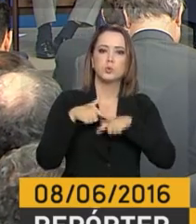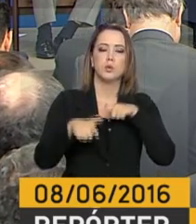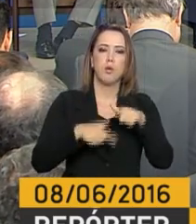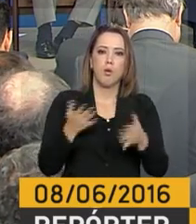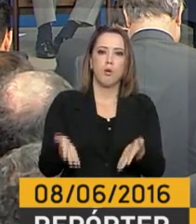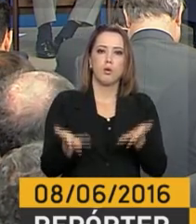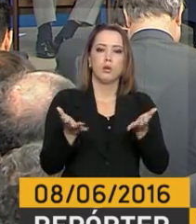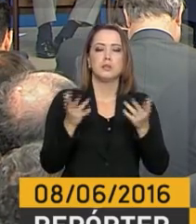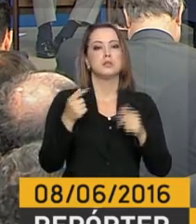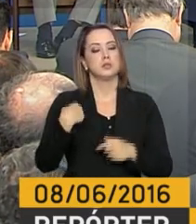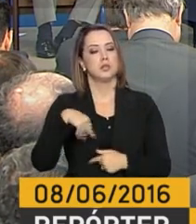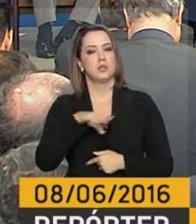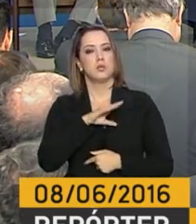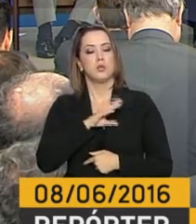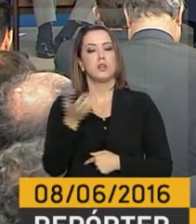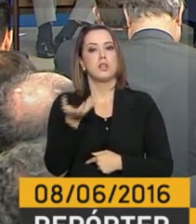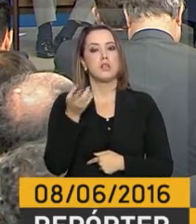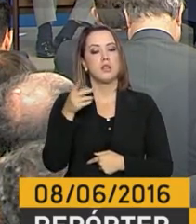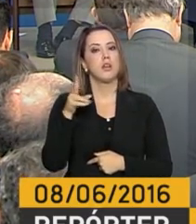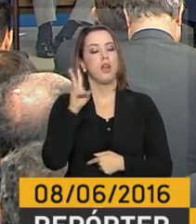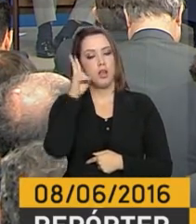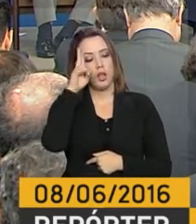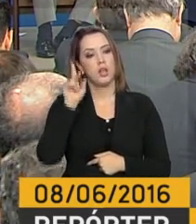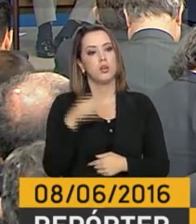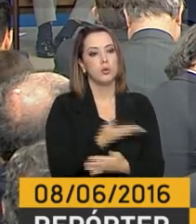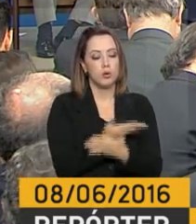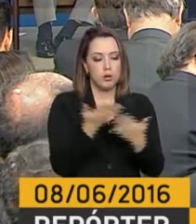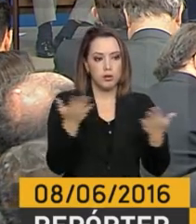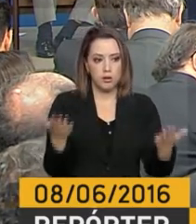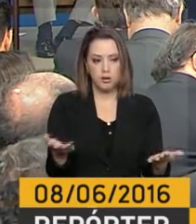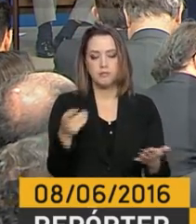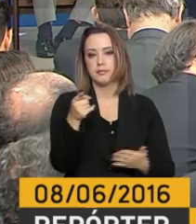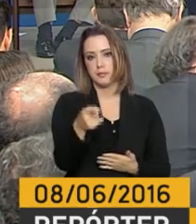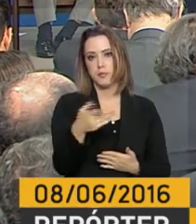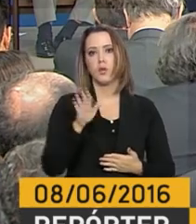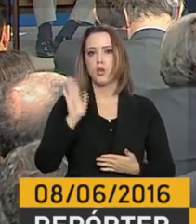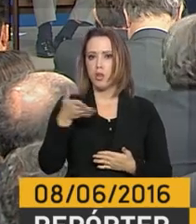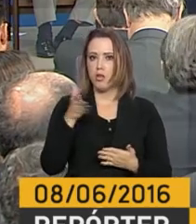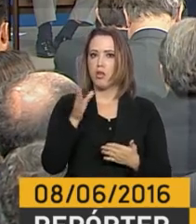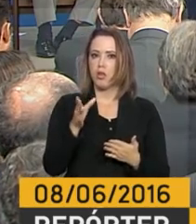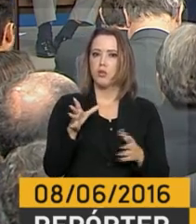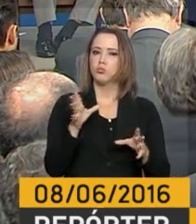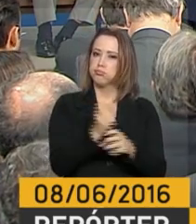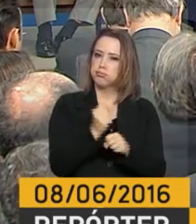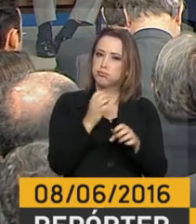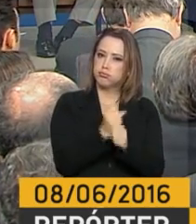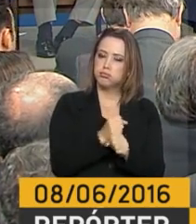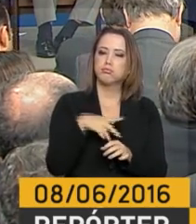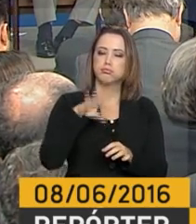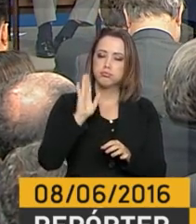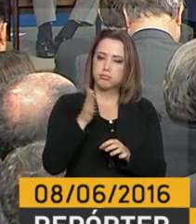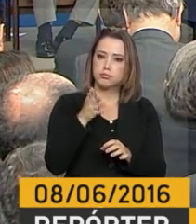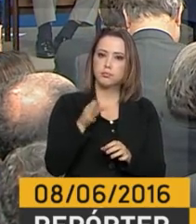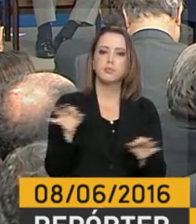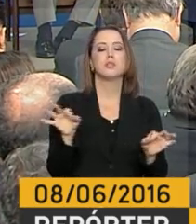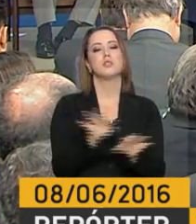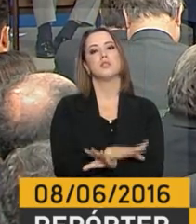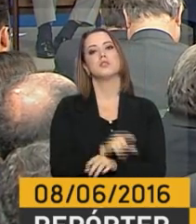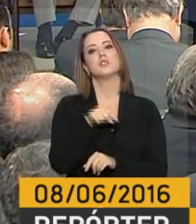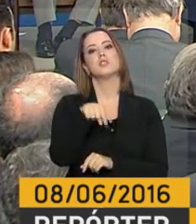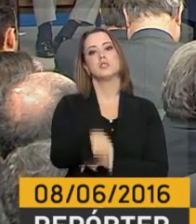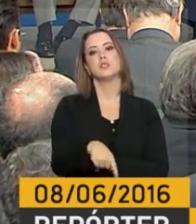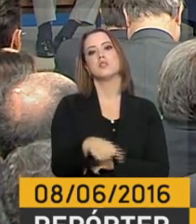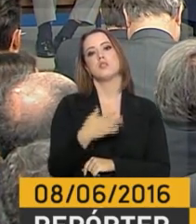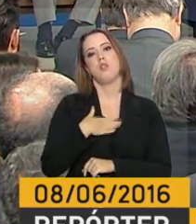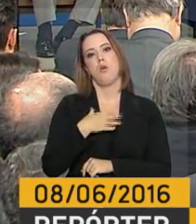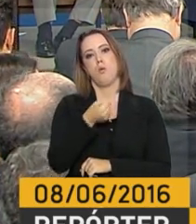às senhoras e aos senhores Ministro Moreira e eu fiz as contas para poder finalizar o meu discurso Esse é um governo